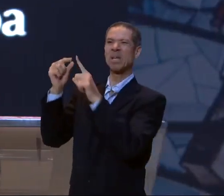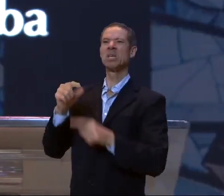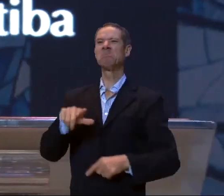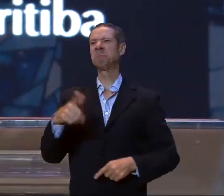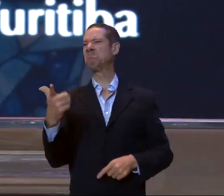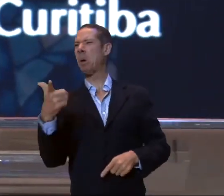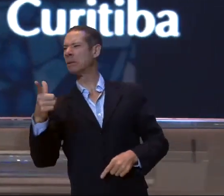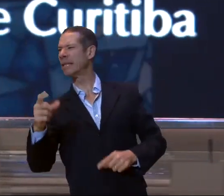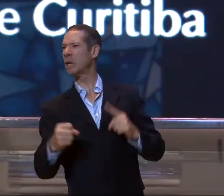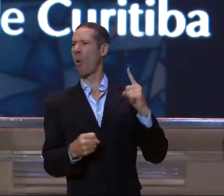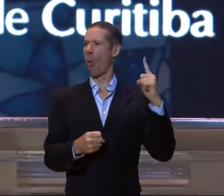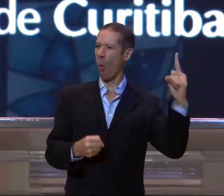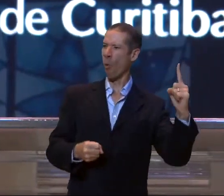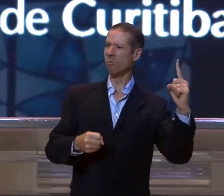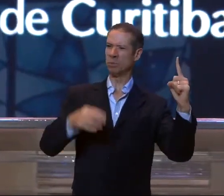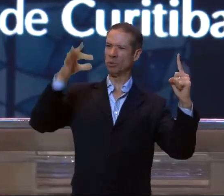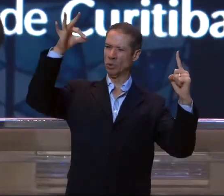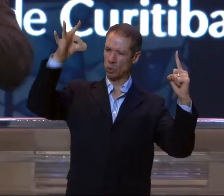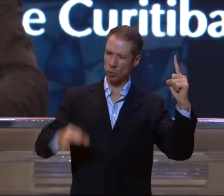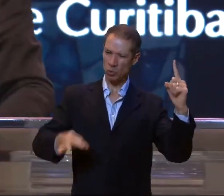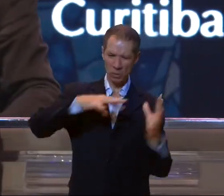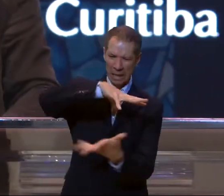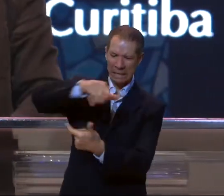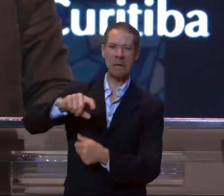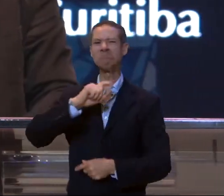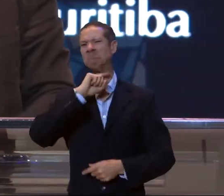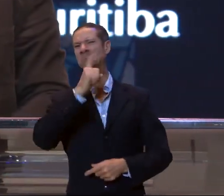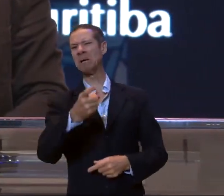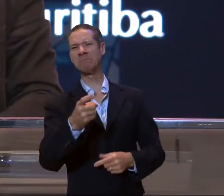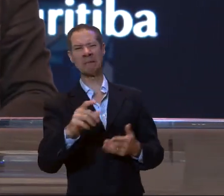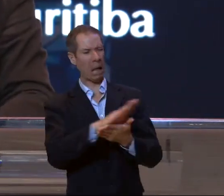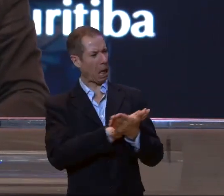justo sequer na face da terra, nenhum.